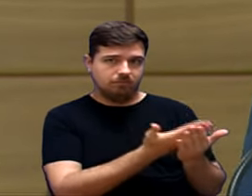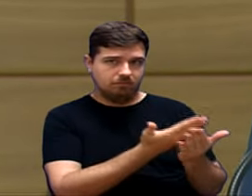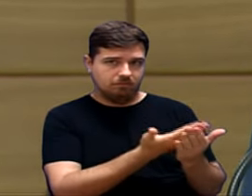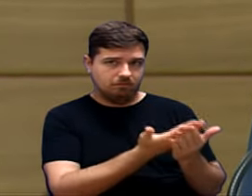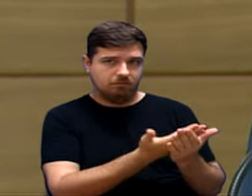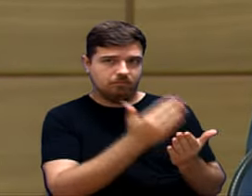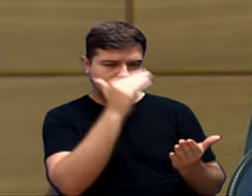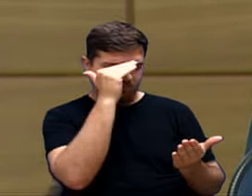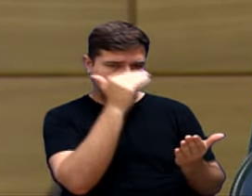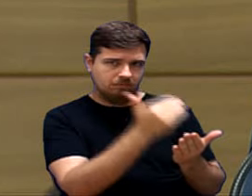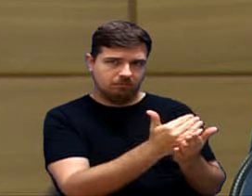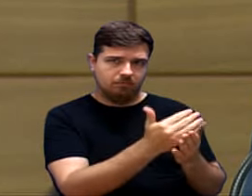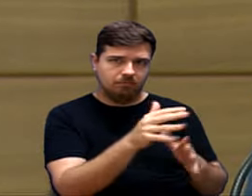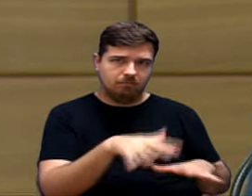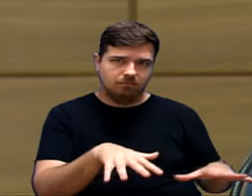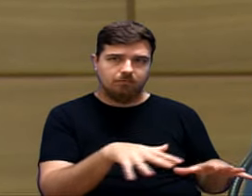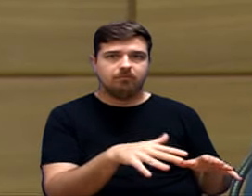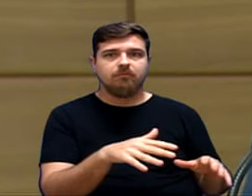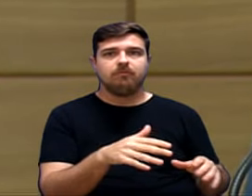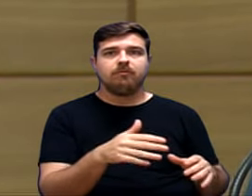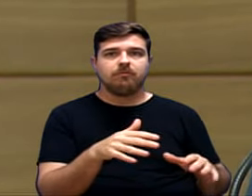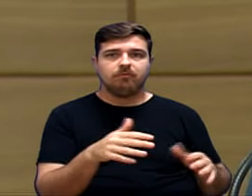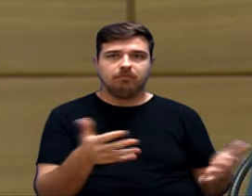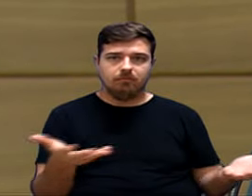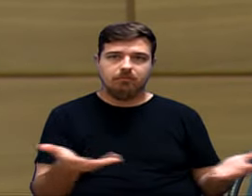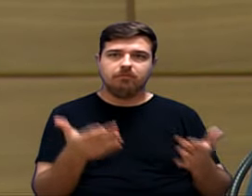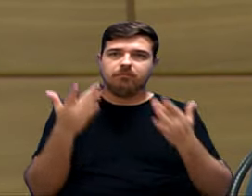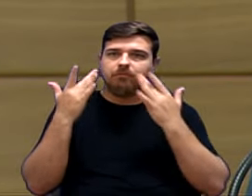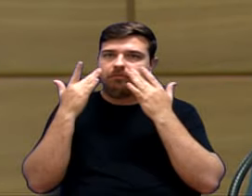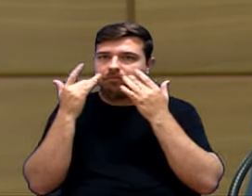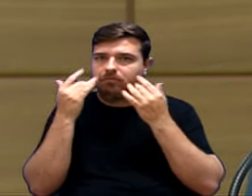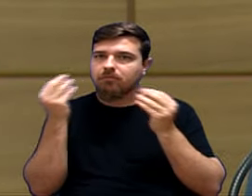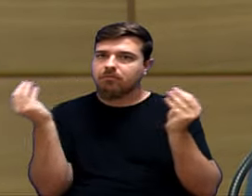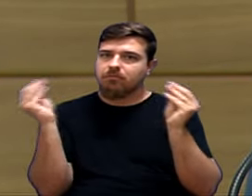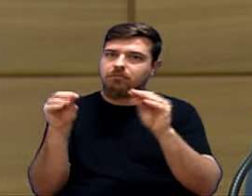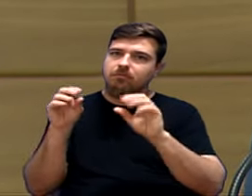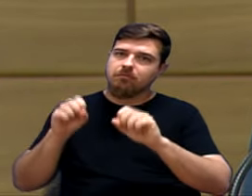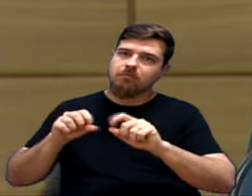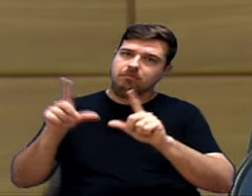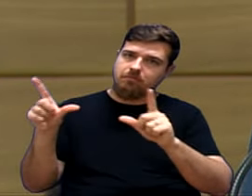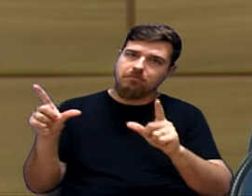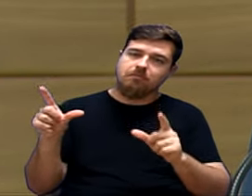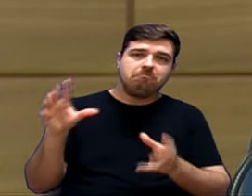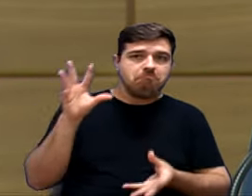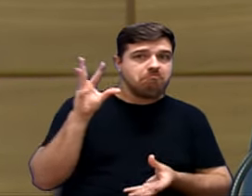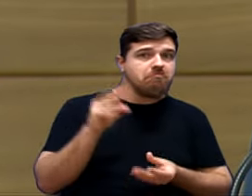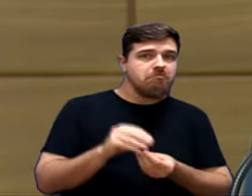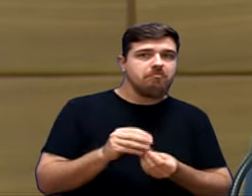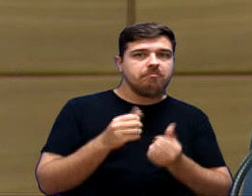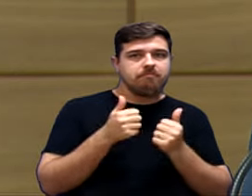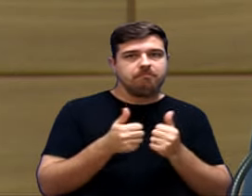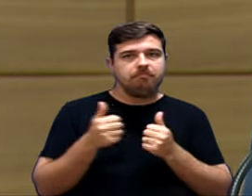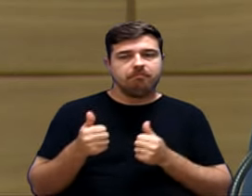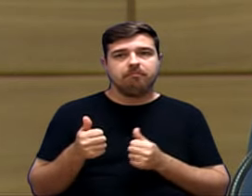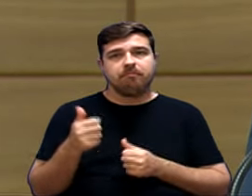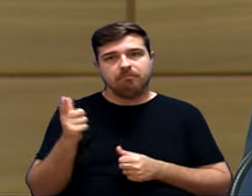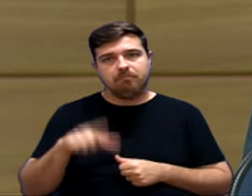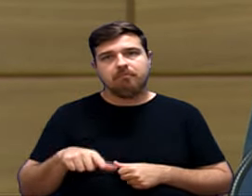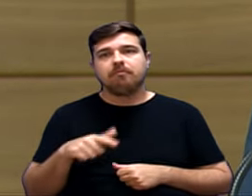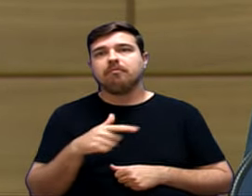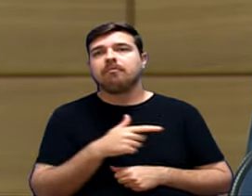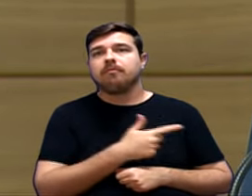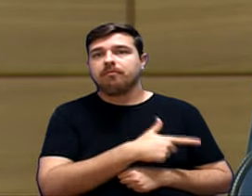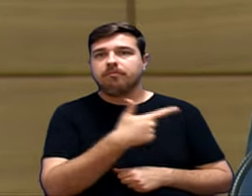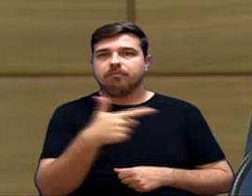pontos e conforme a gente apresentou Esse foi o consolidado e além de outros